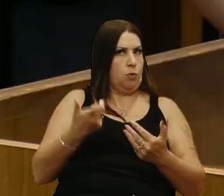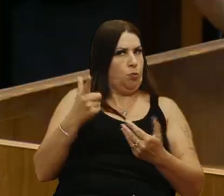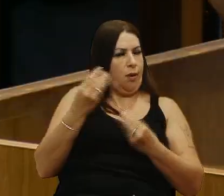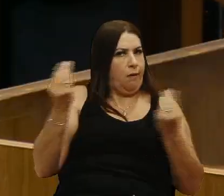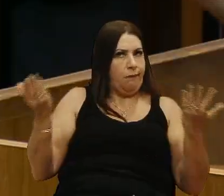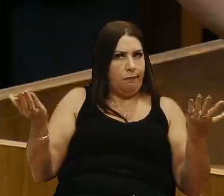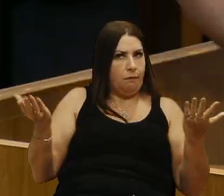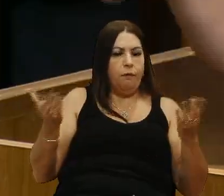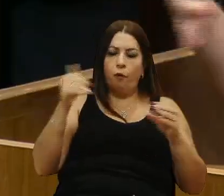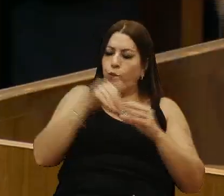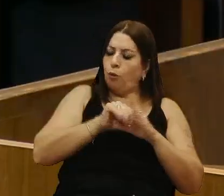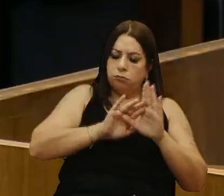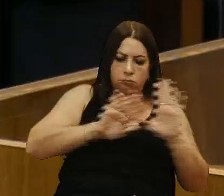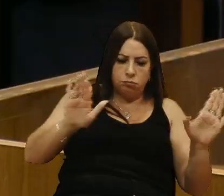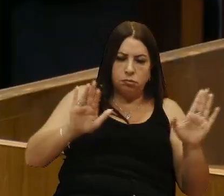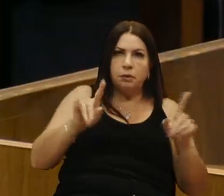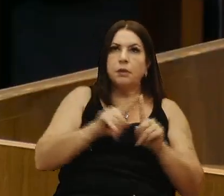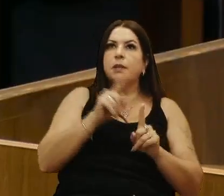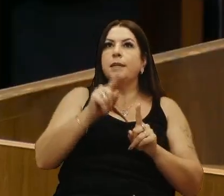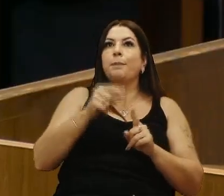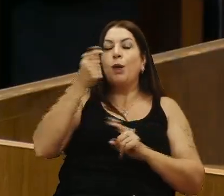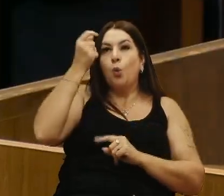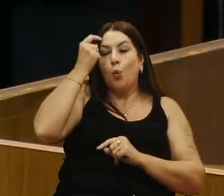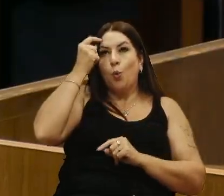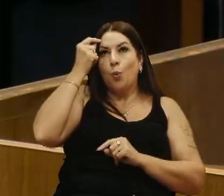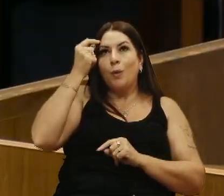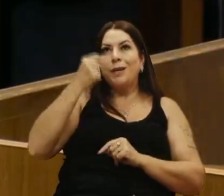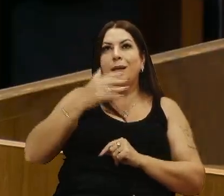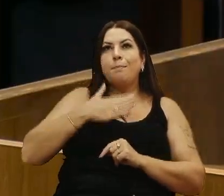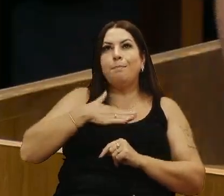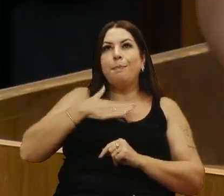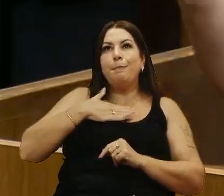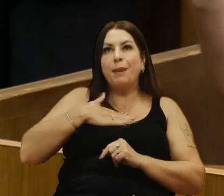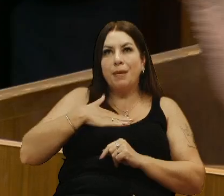existe. Votou, está votado. Mas por consciência